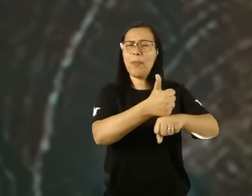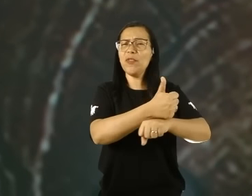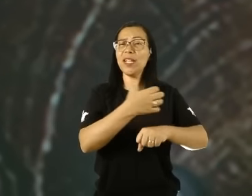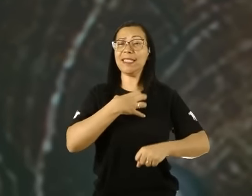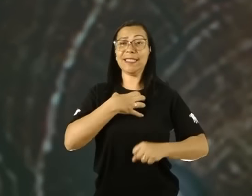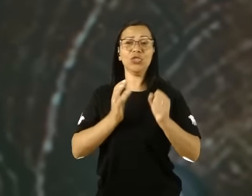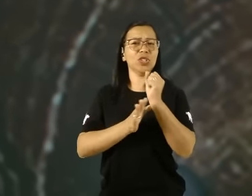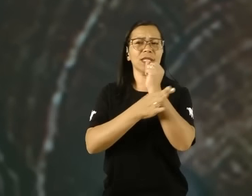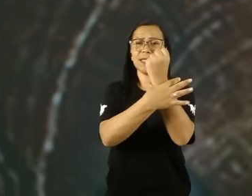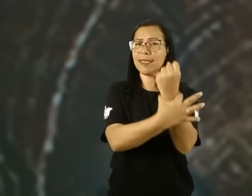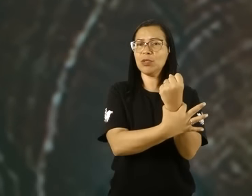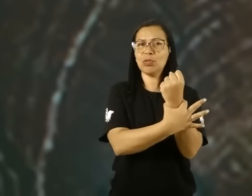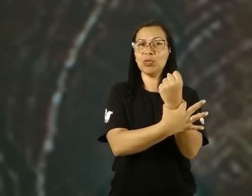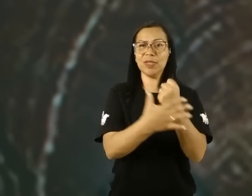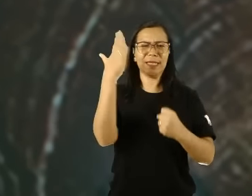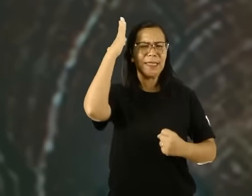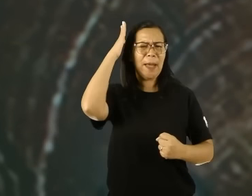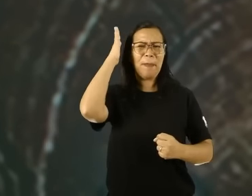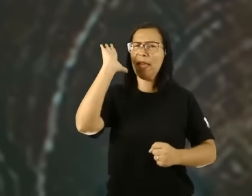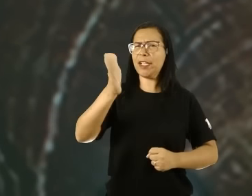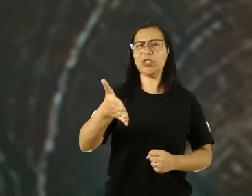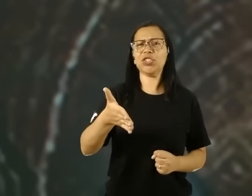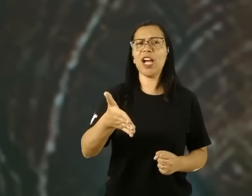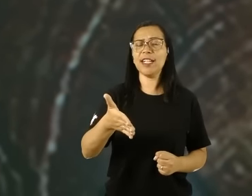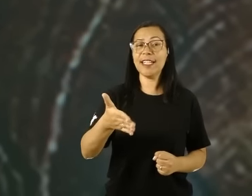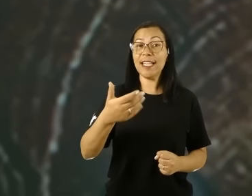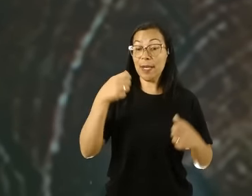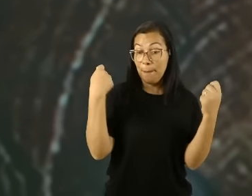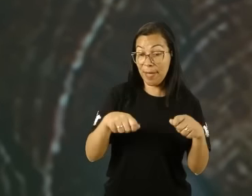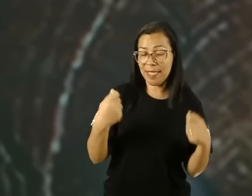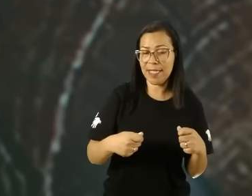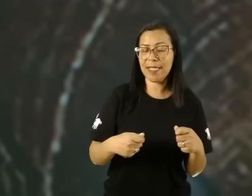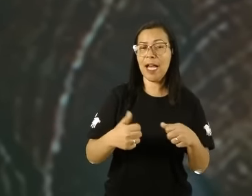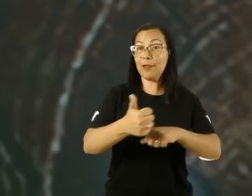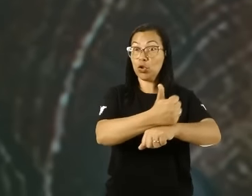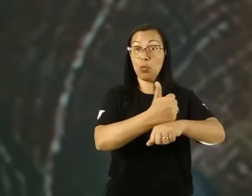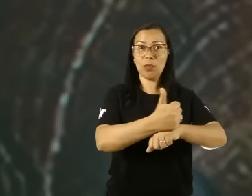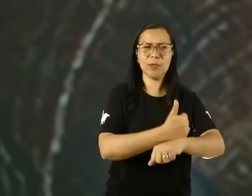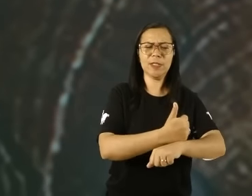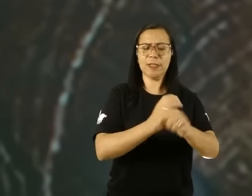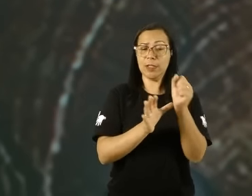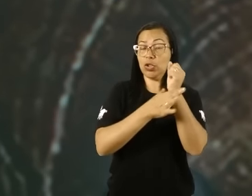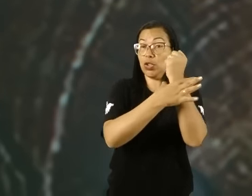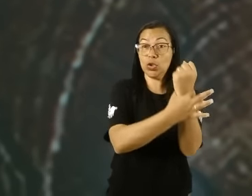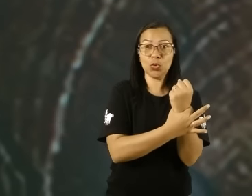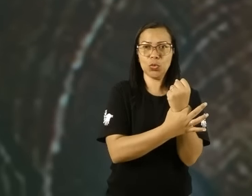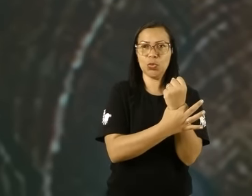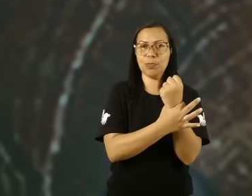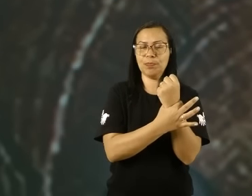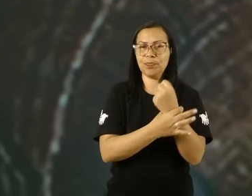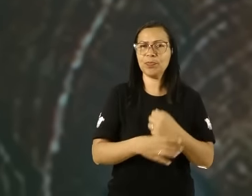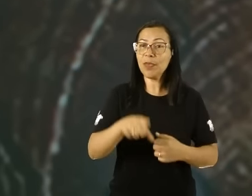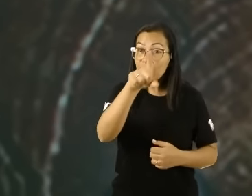Então eu preciso, basta, chega, eu quero segurança. Você já passou por fases de dizer: isso